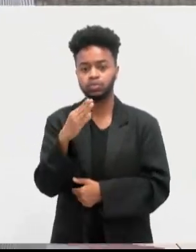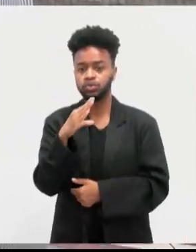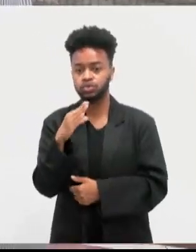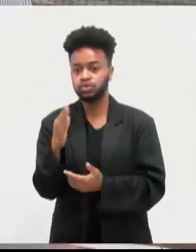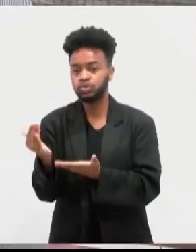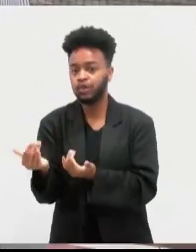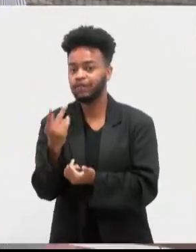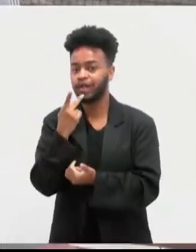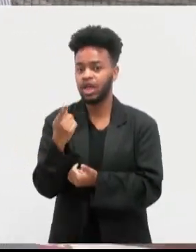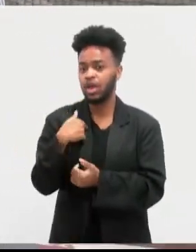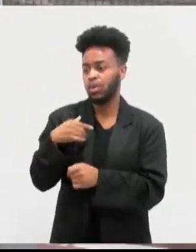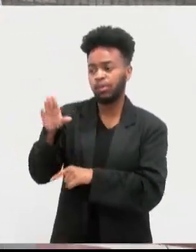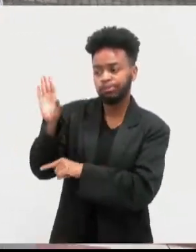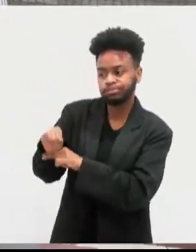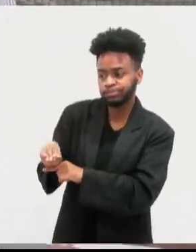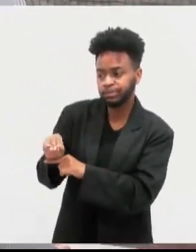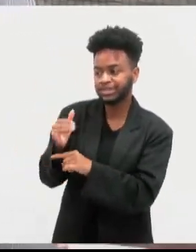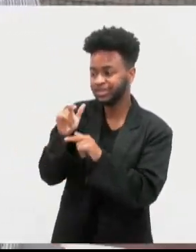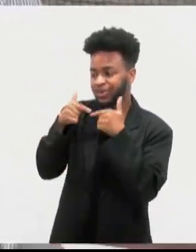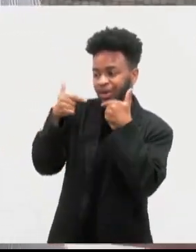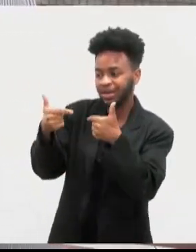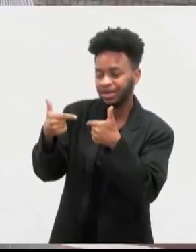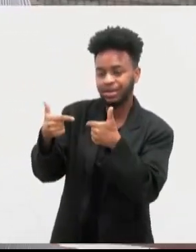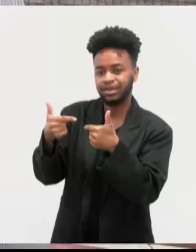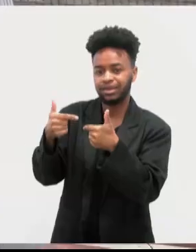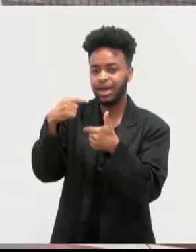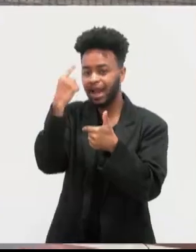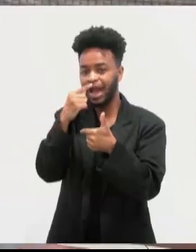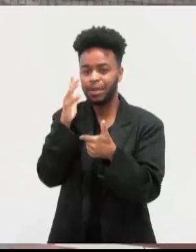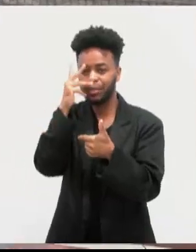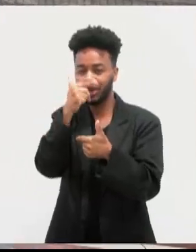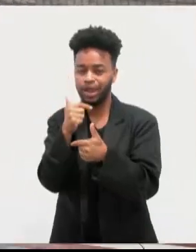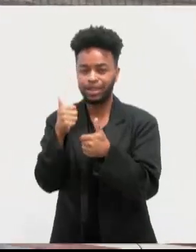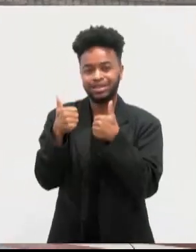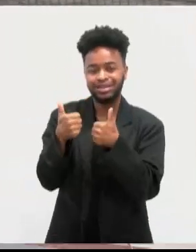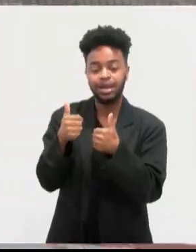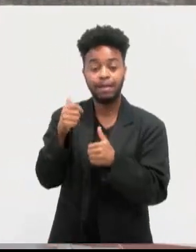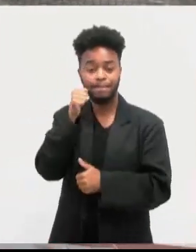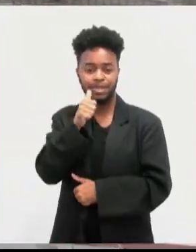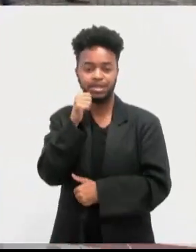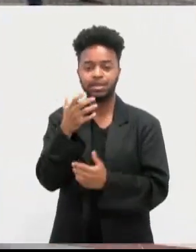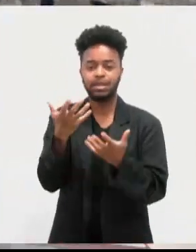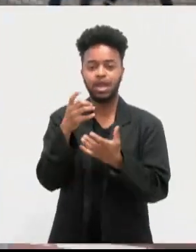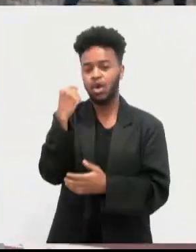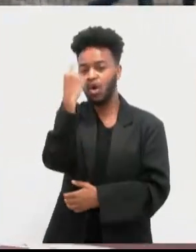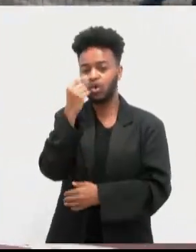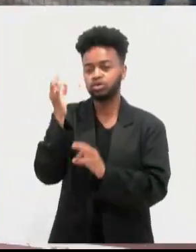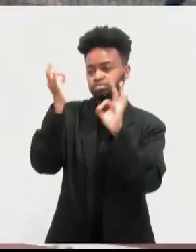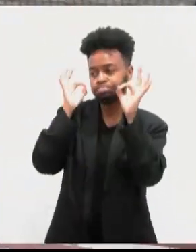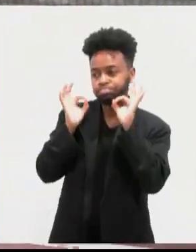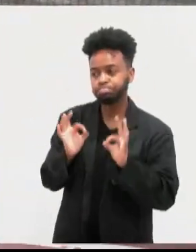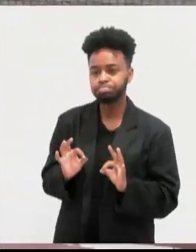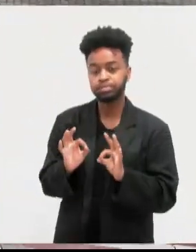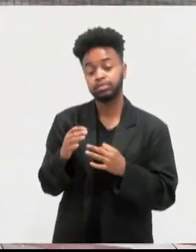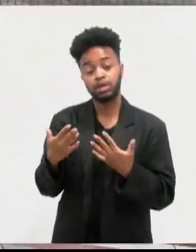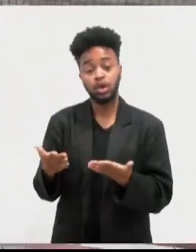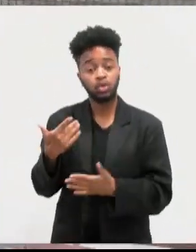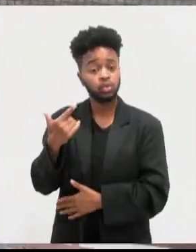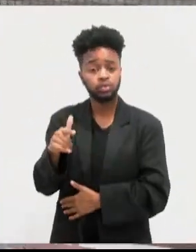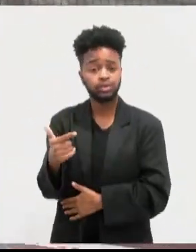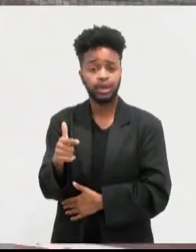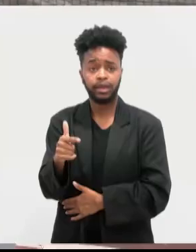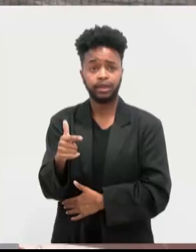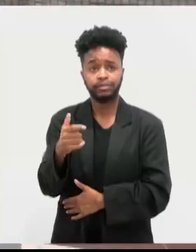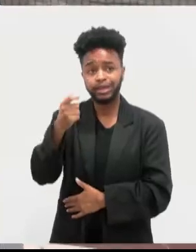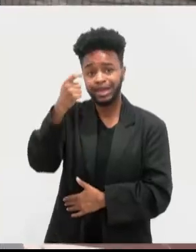vou fazer sua foto, sorria, faça uma cara bonitinha, as meninas querem ajeitar o rosto, ajeitar o cabelo, então eles não têm ainda qual é